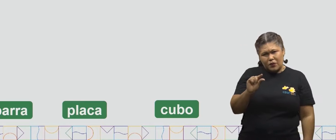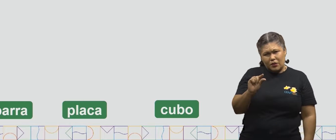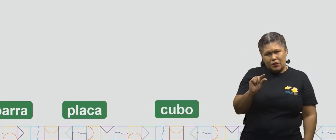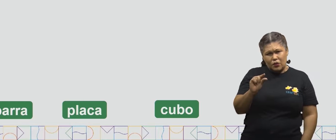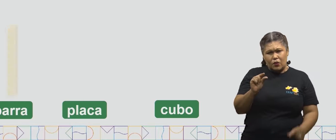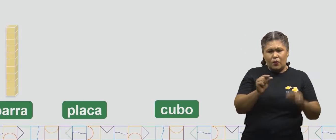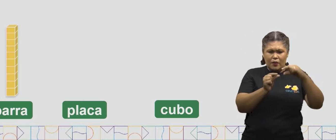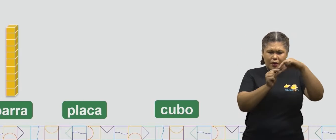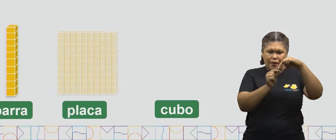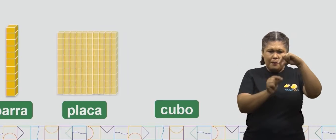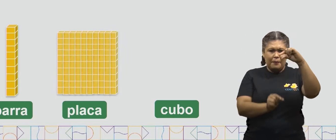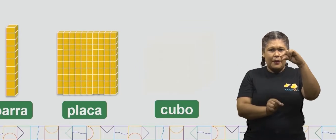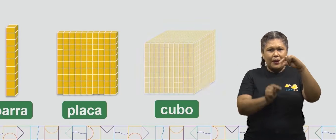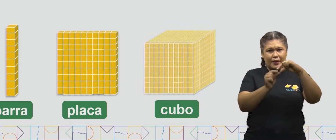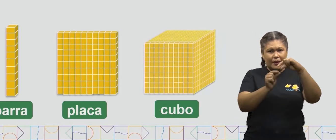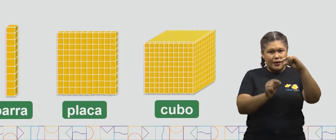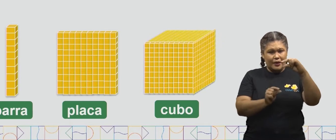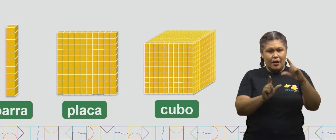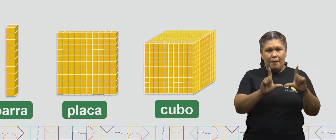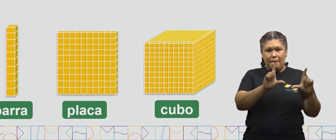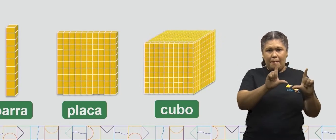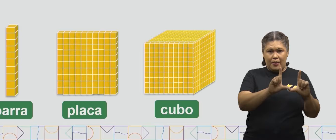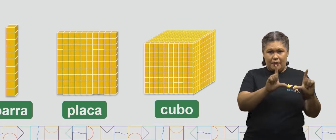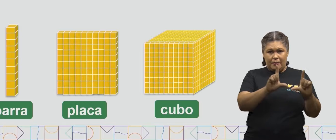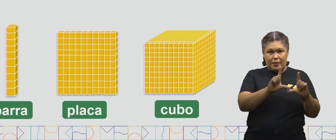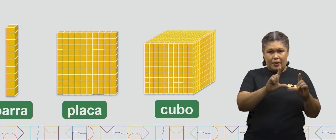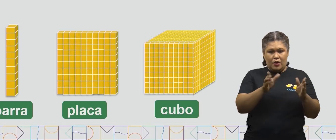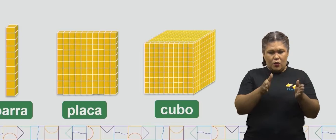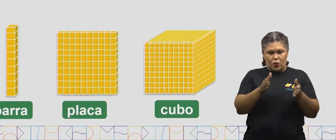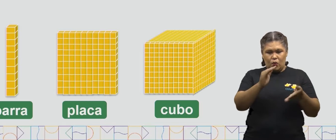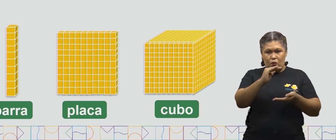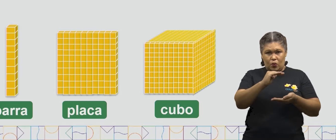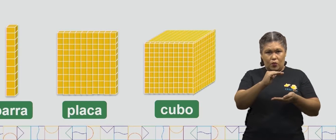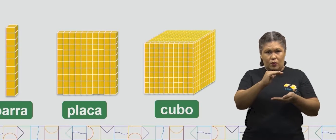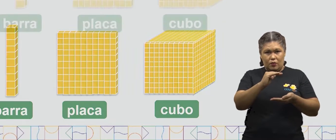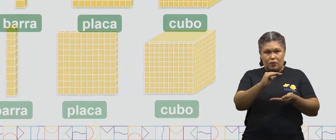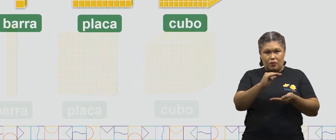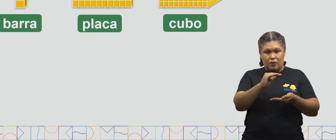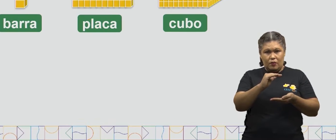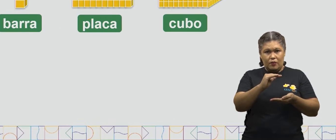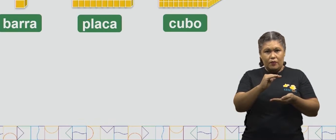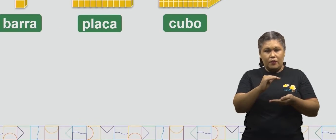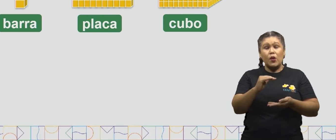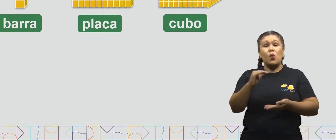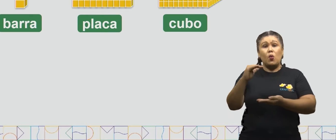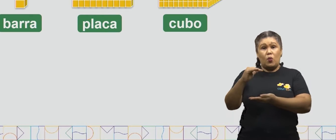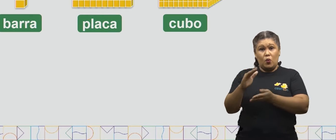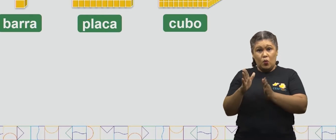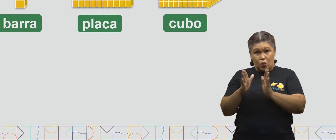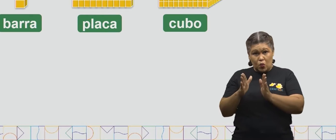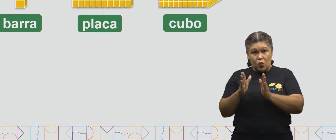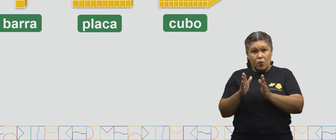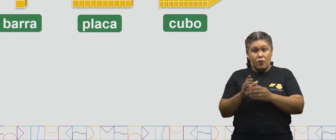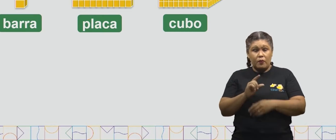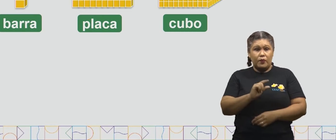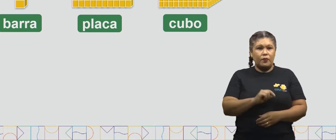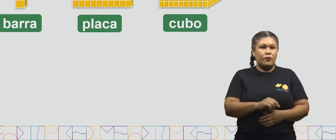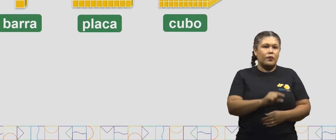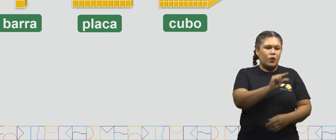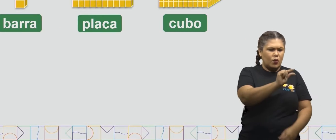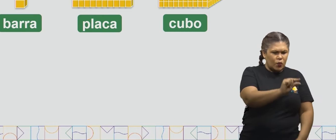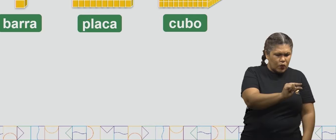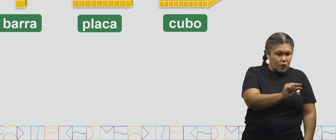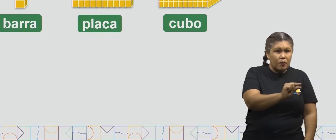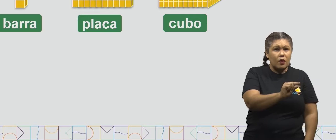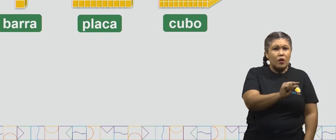cubinho, a barra, a placa e o cubo. Um cubinho equivale a